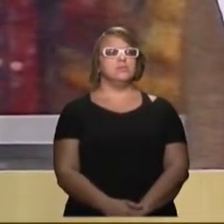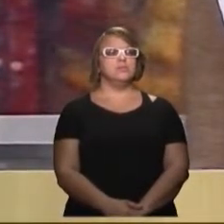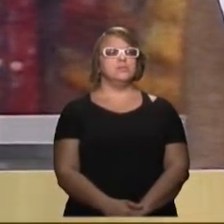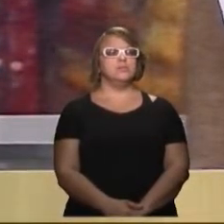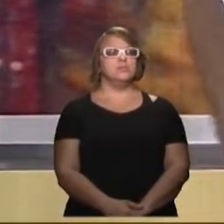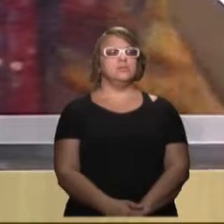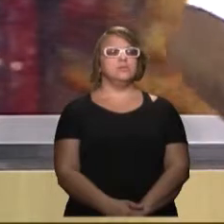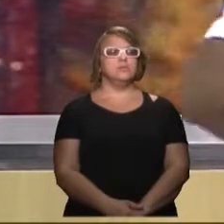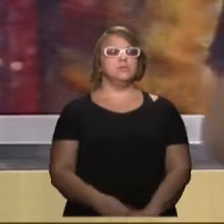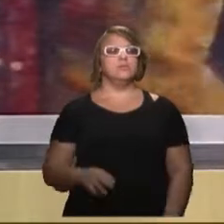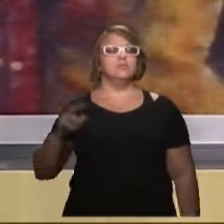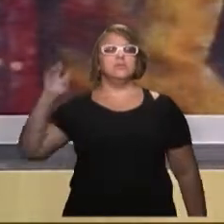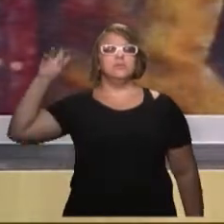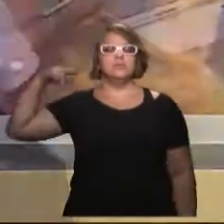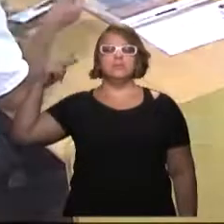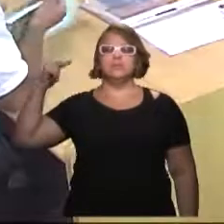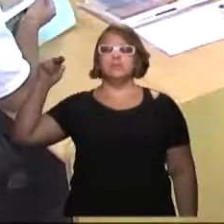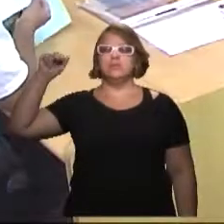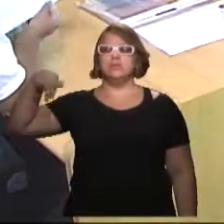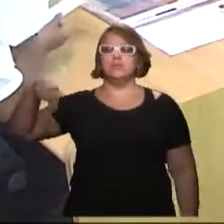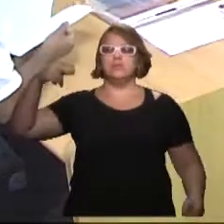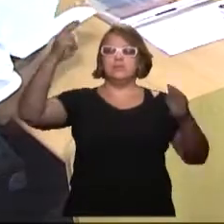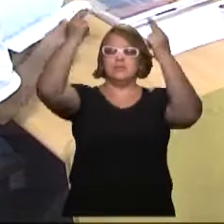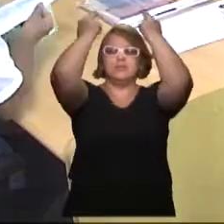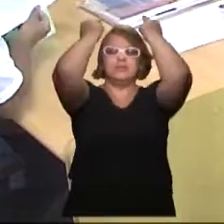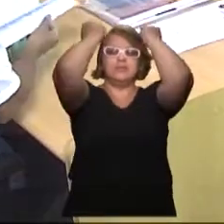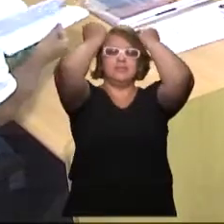vereador Pastor Nunes.